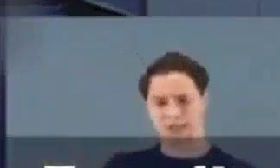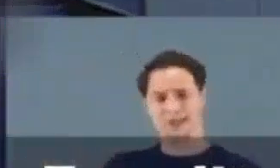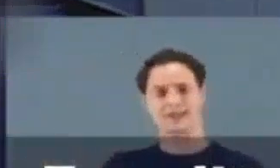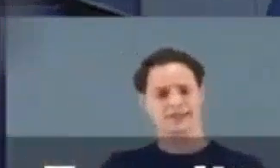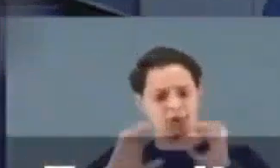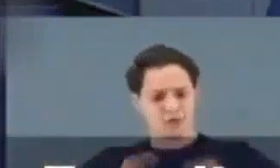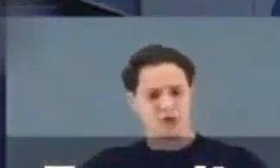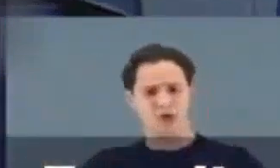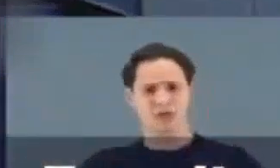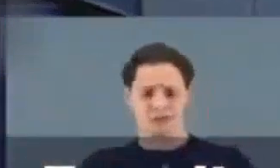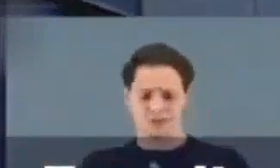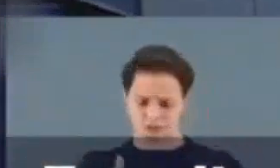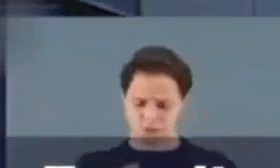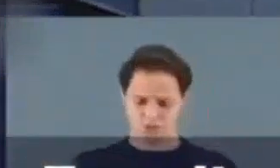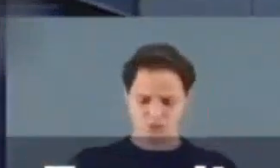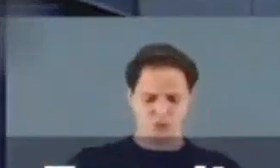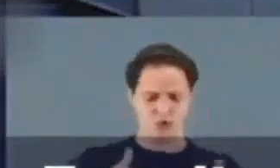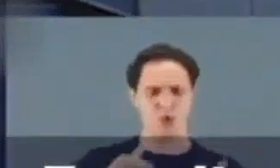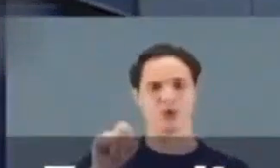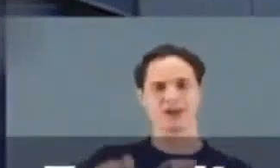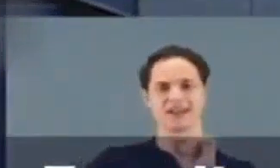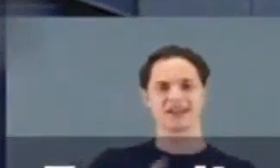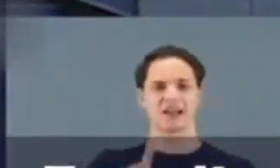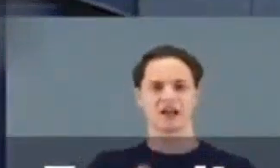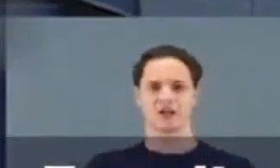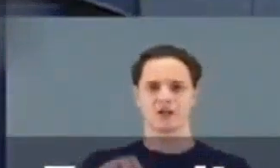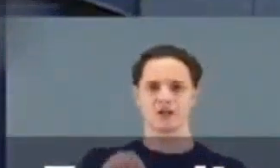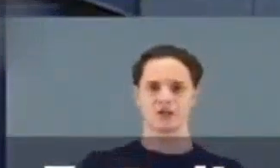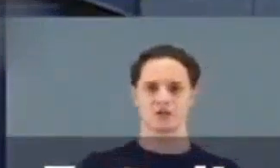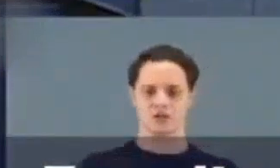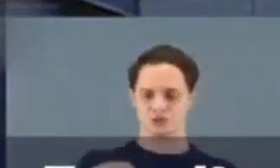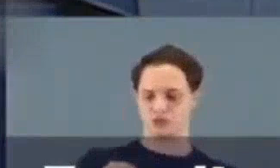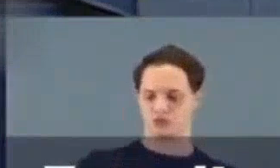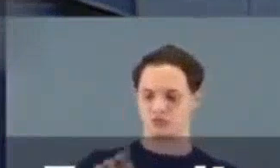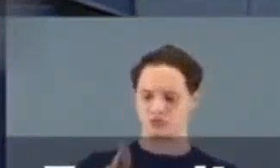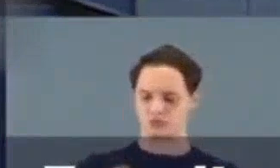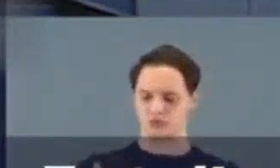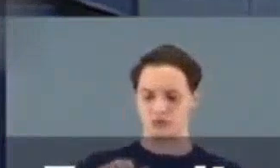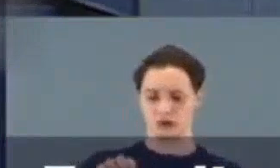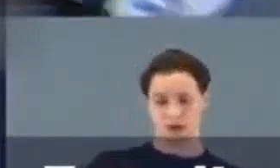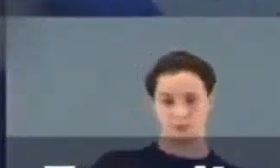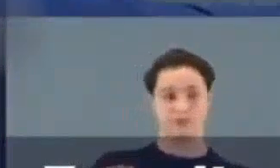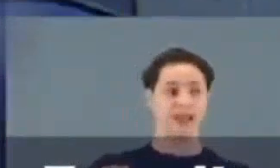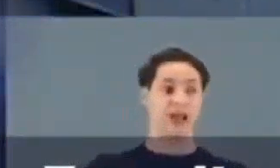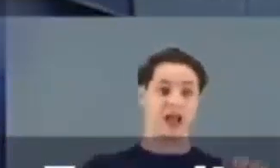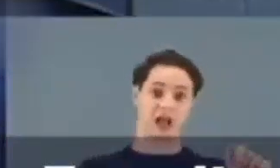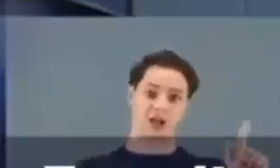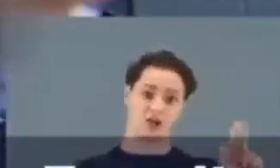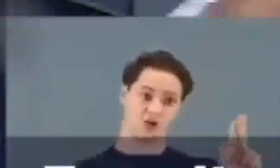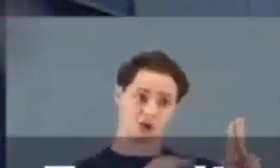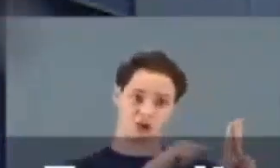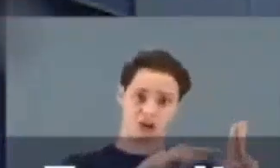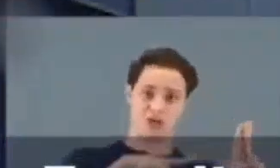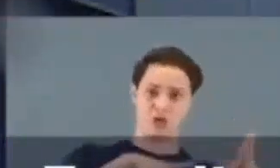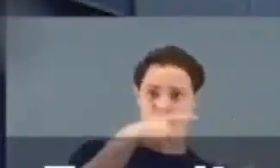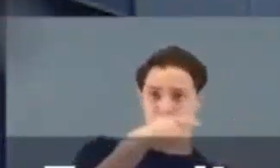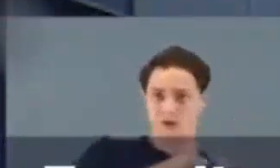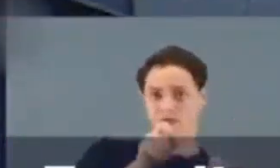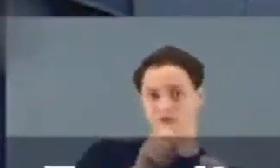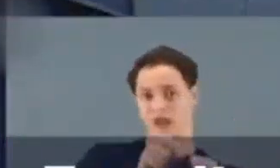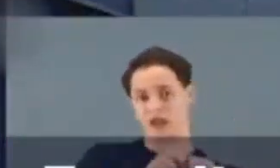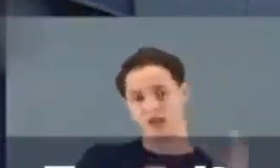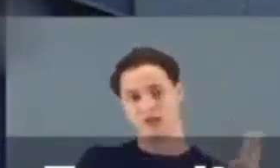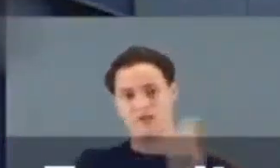114 ações, entrou com ação de danos morais. A AGU, por sua vez, que eu tenho a obrigação, fez a defesa da